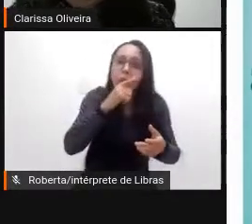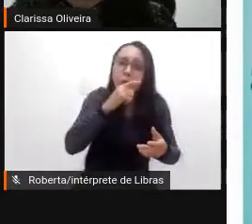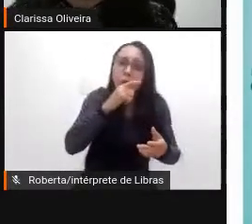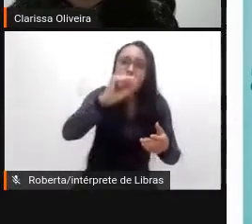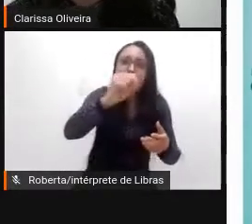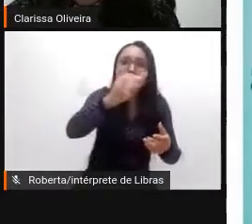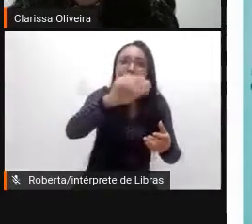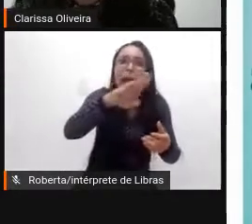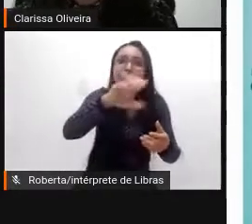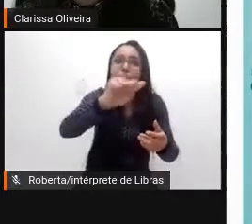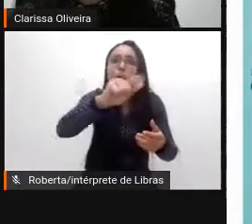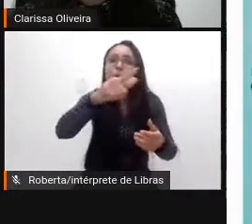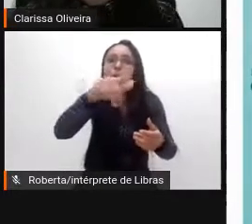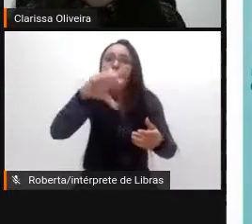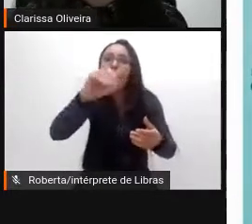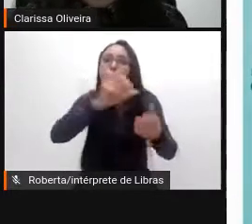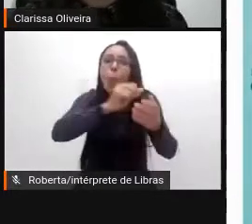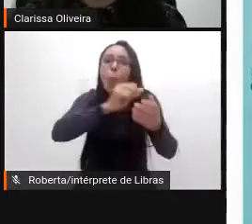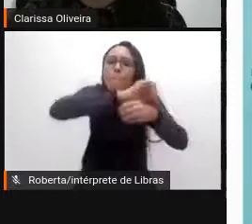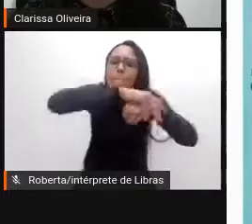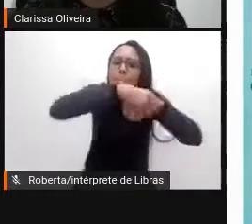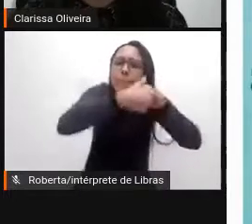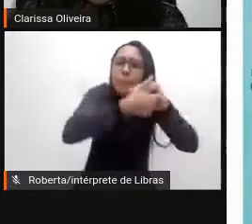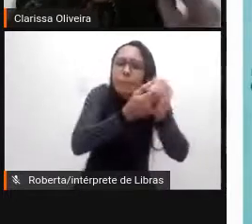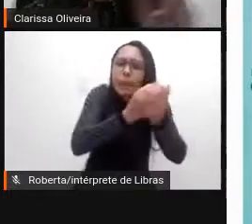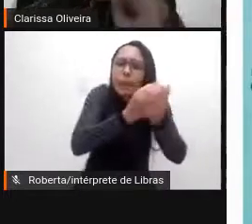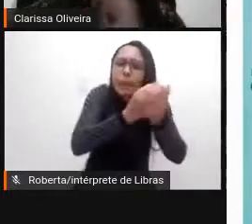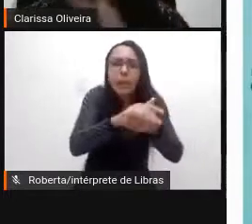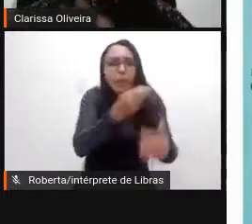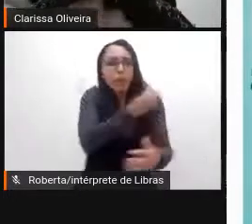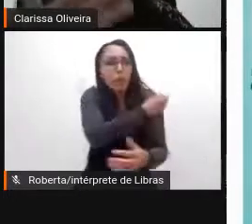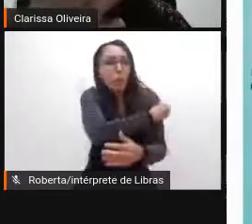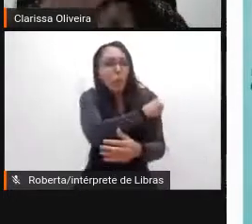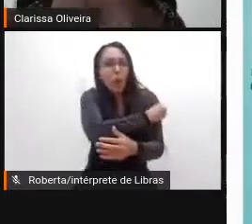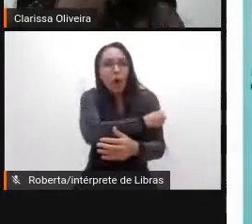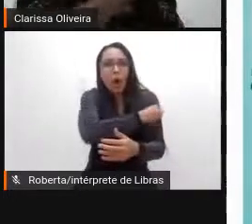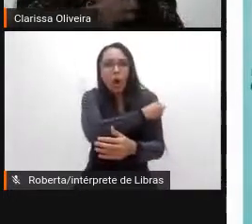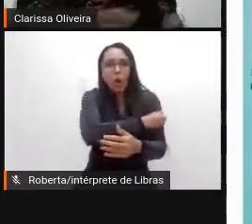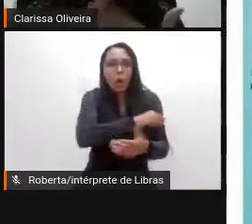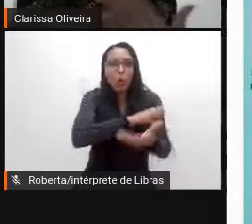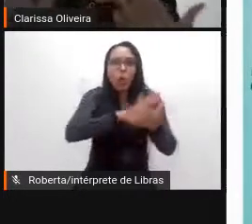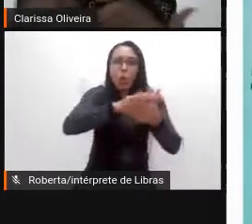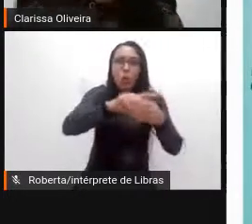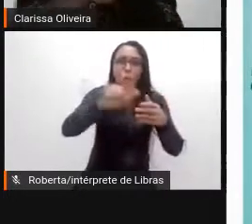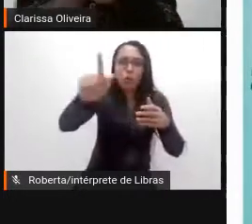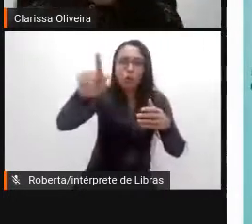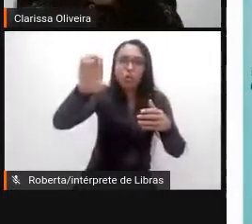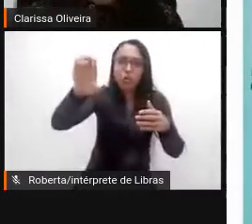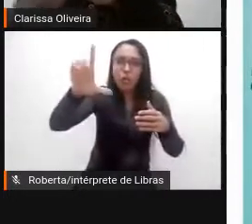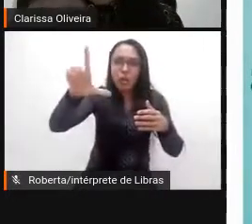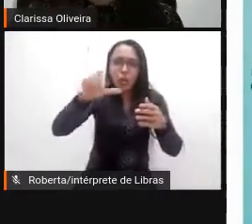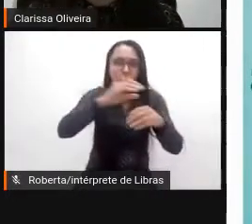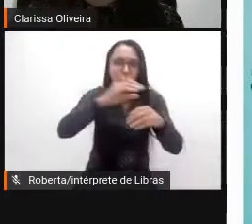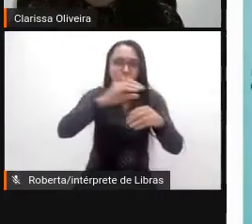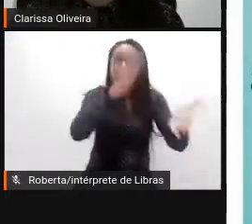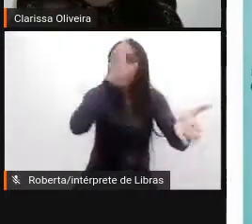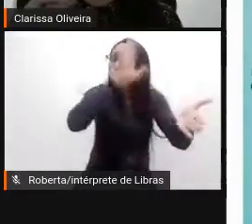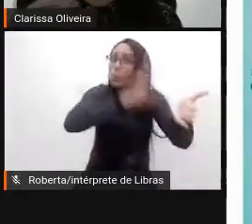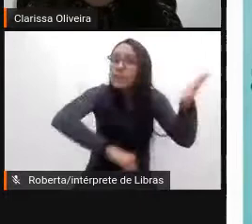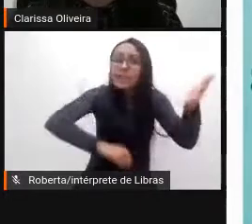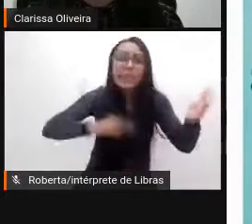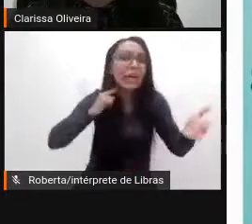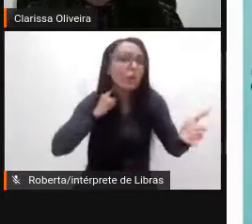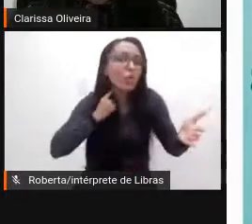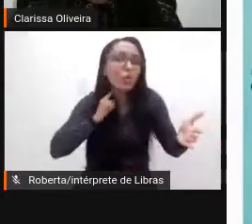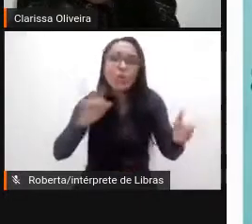álcool gel, especificamente nesse momento, o álcool ele não tem a capacidade de tirar a sujeira visível da